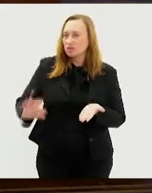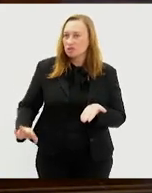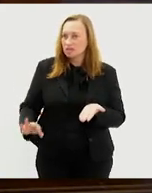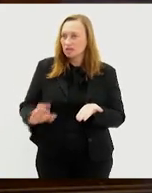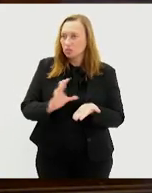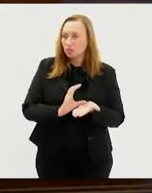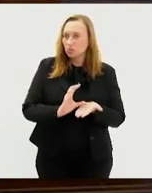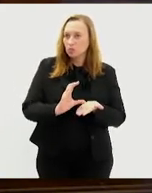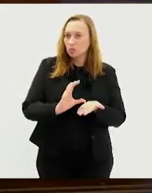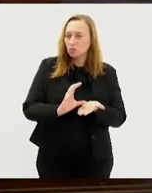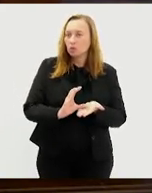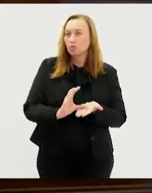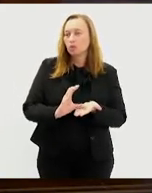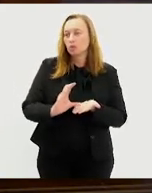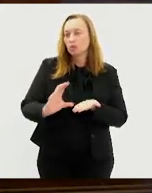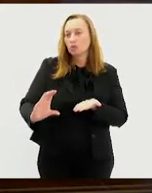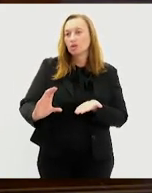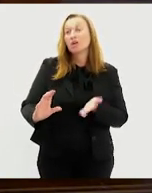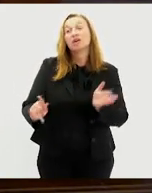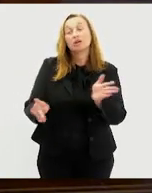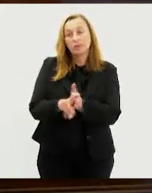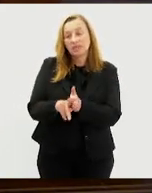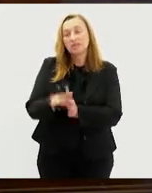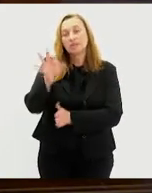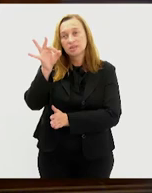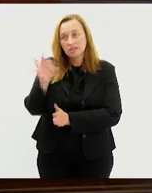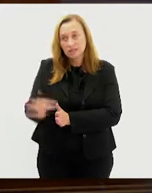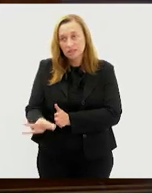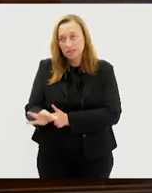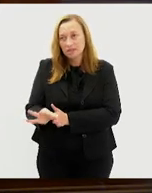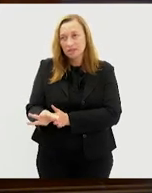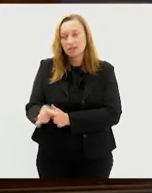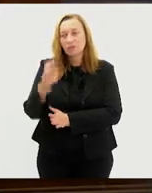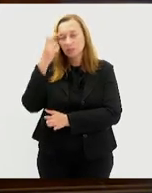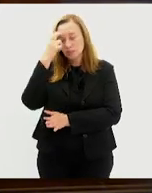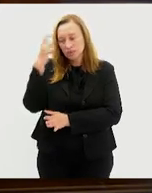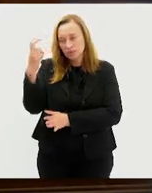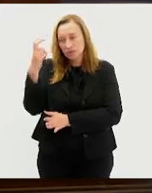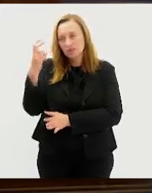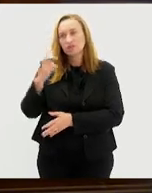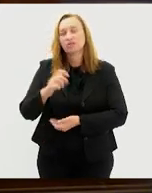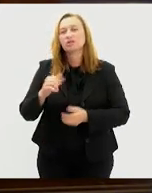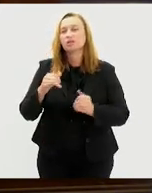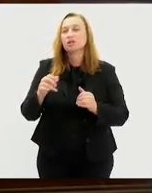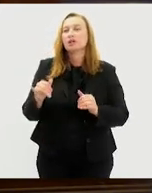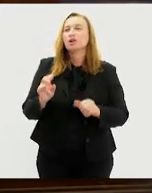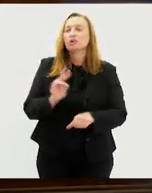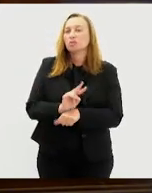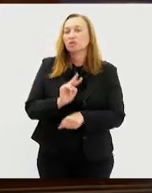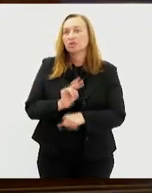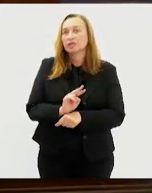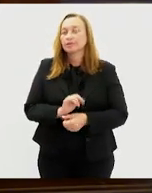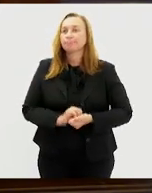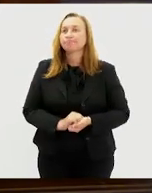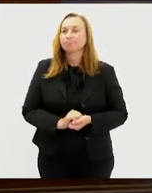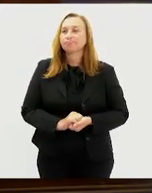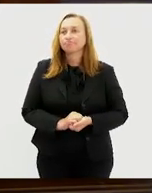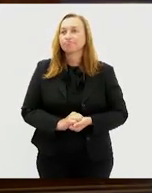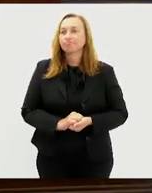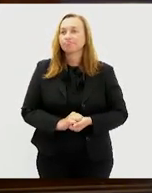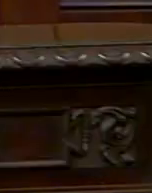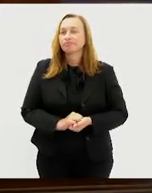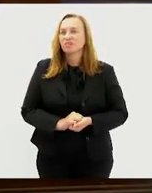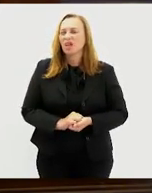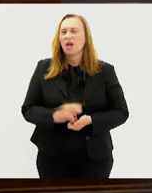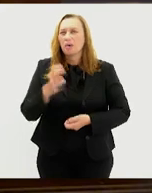que deveriam servir exatamente para inteligência e Prevenção ou seja não se quer prevenir